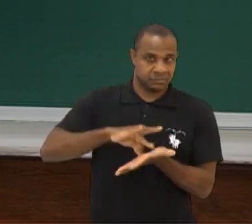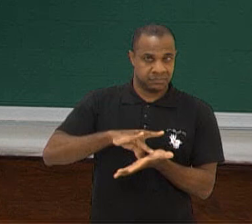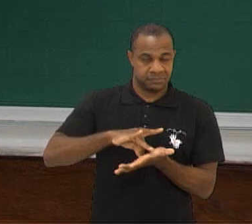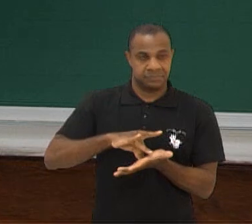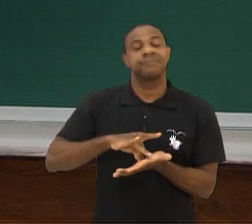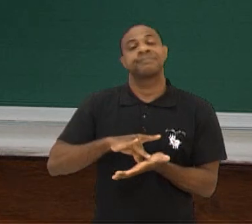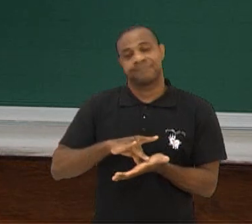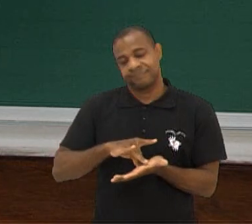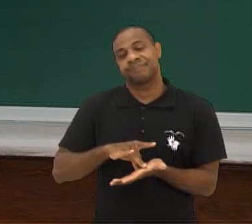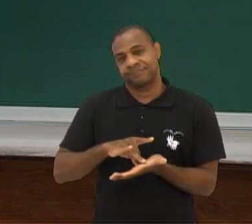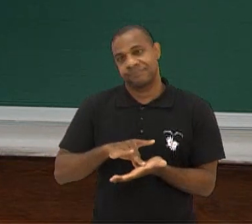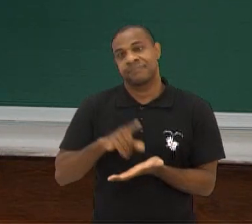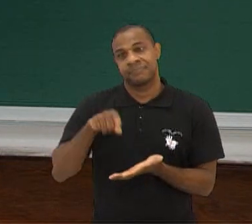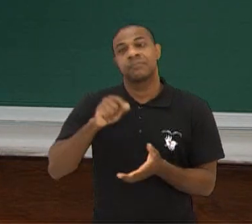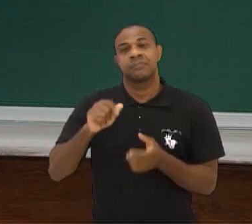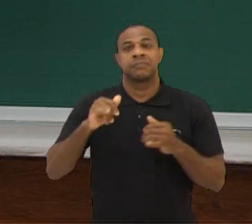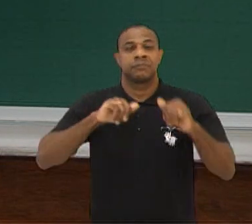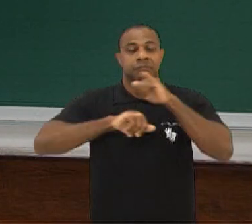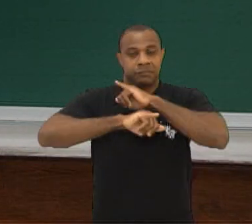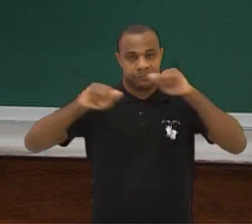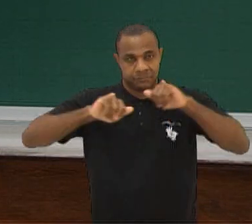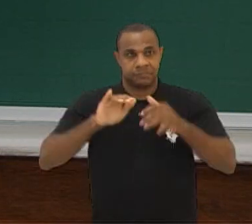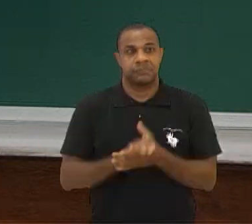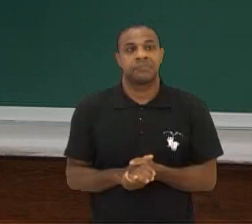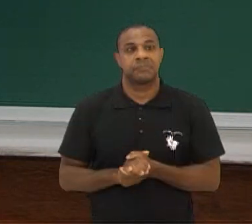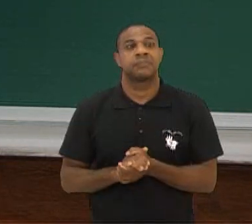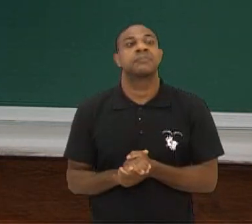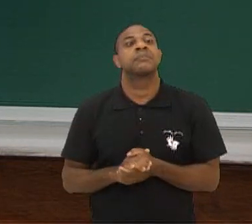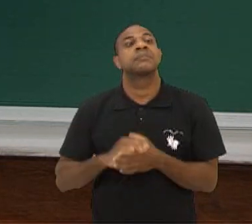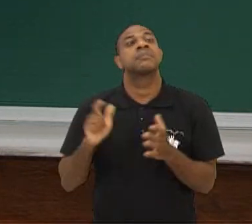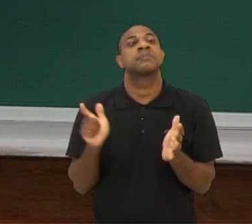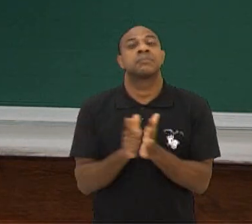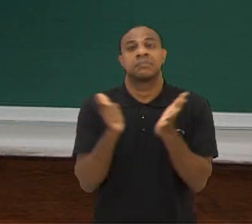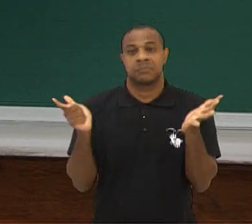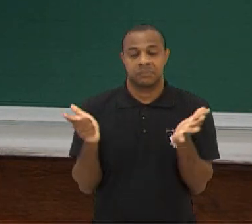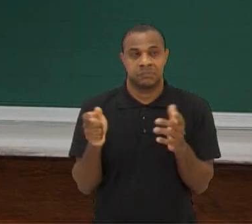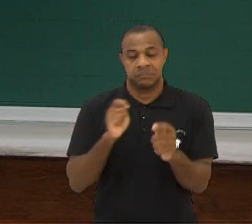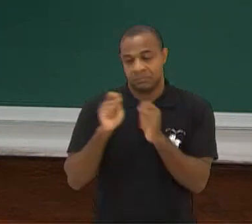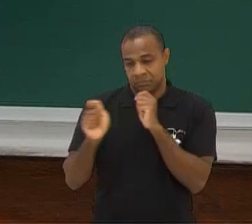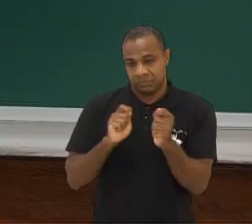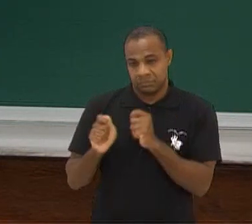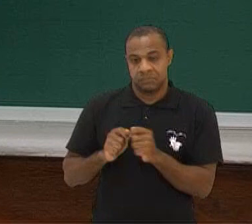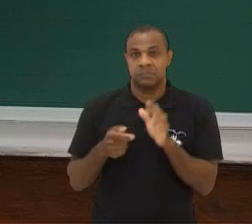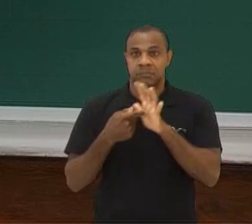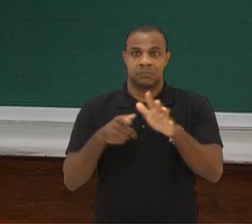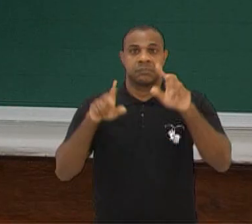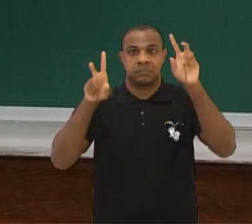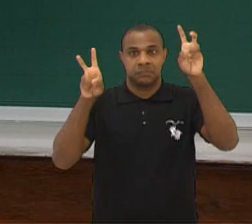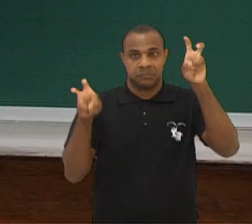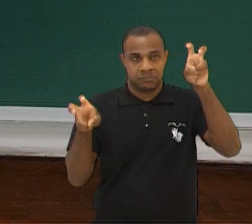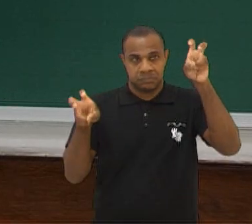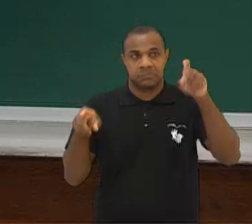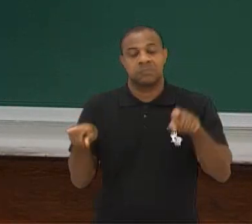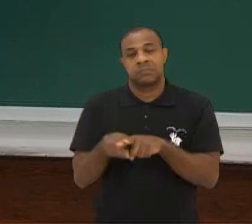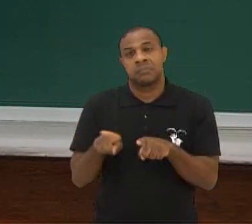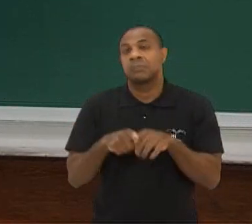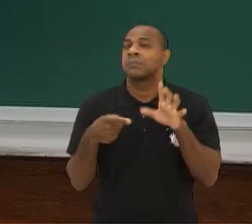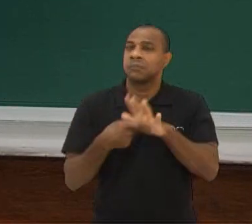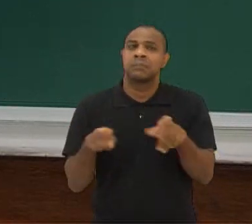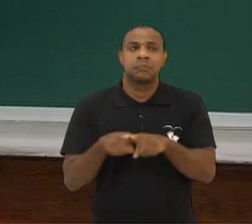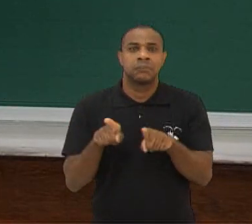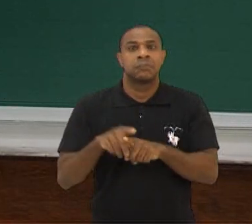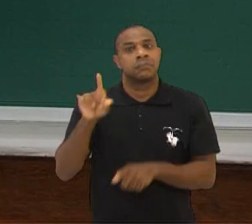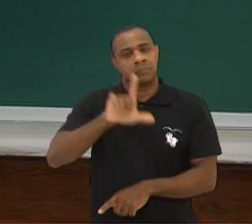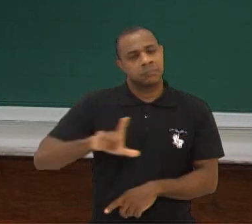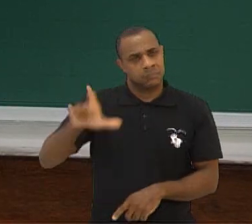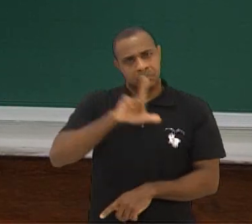né, quando se trata de uma notícia. No texto jornalístico, ele aparece entre aspas, né? Também, às vezes, aparece na